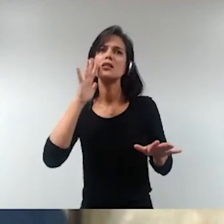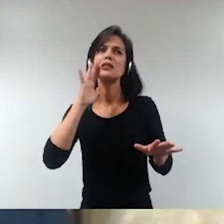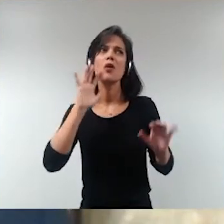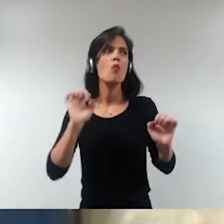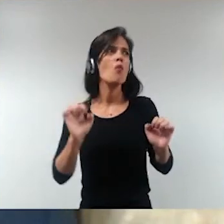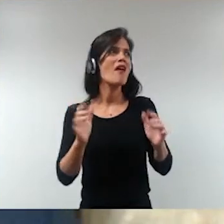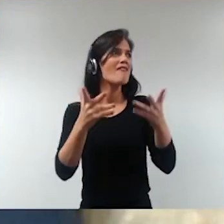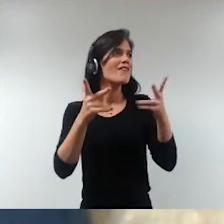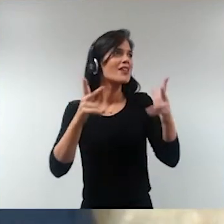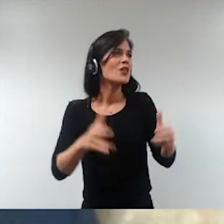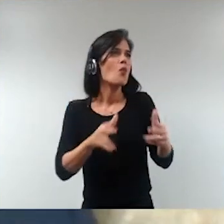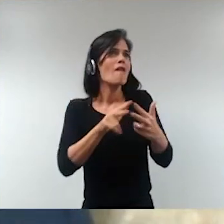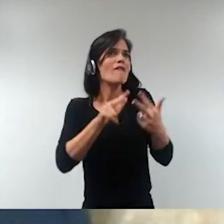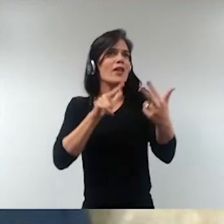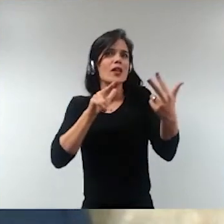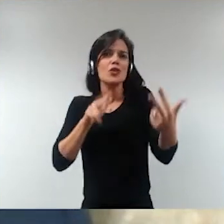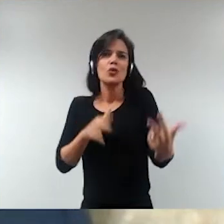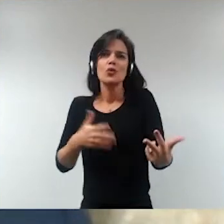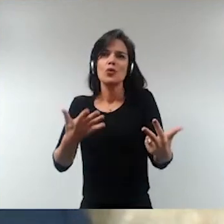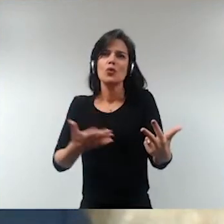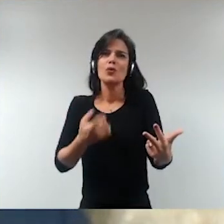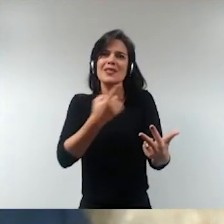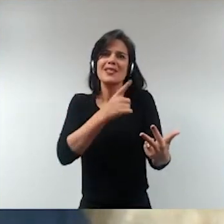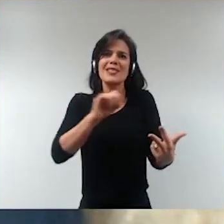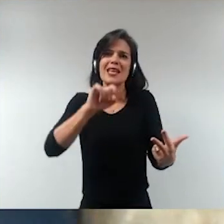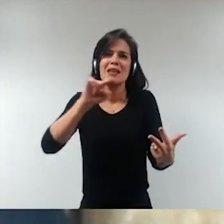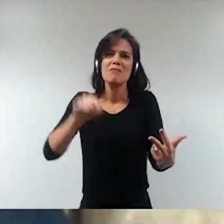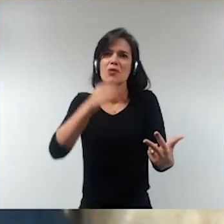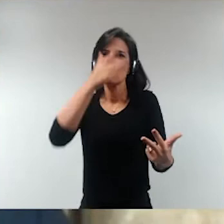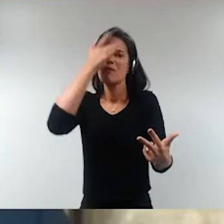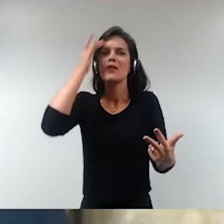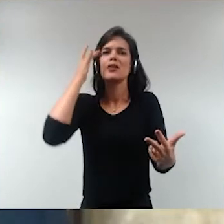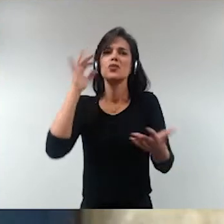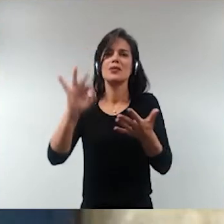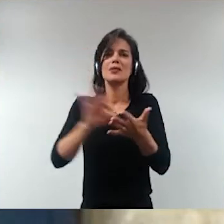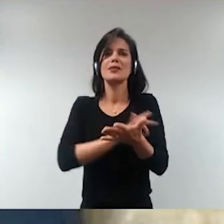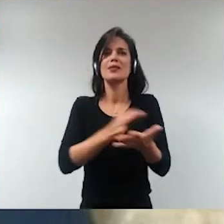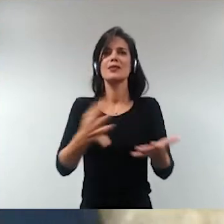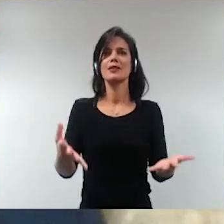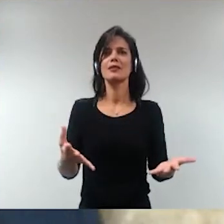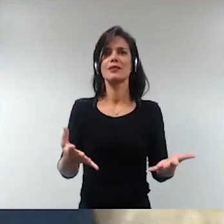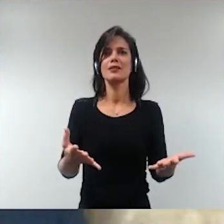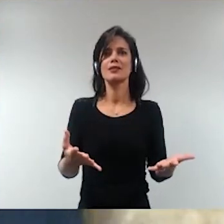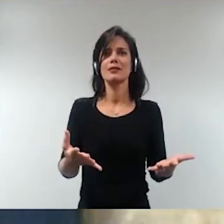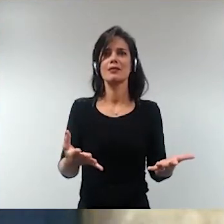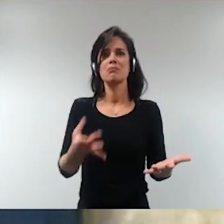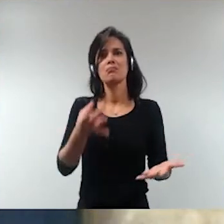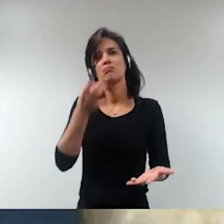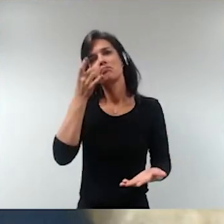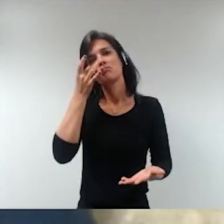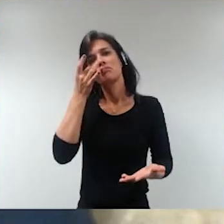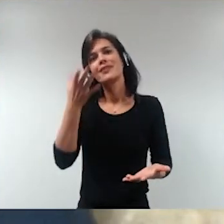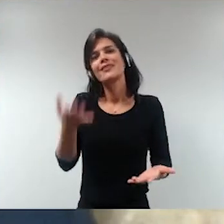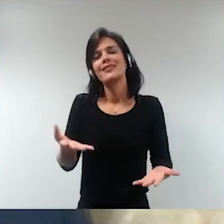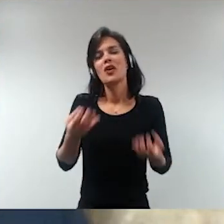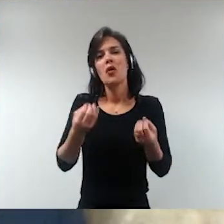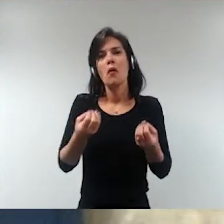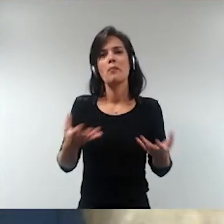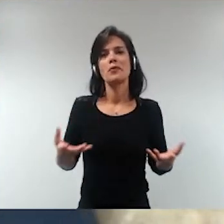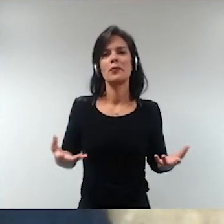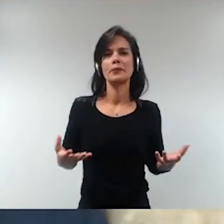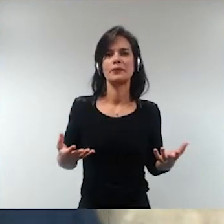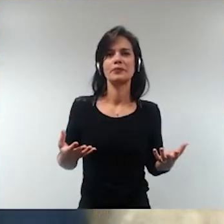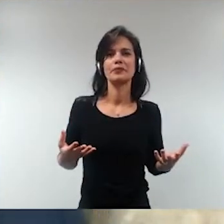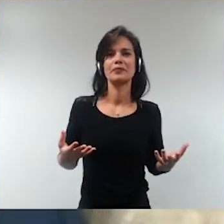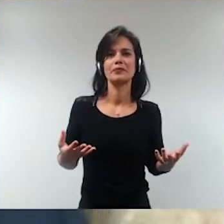desse, virtual, com mais de 100 mil inscritos, de forma presencial? Onde é que se faria um evento com